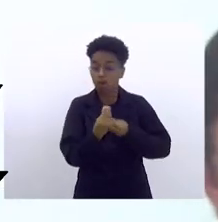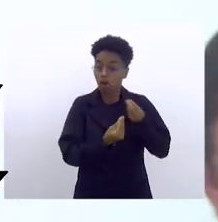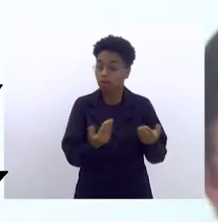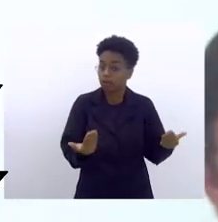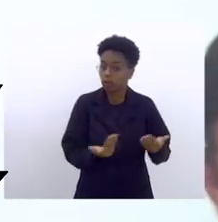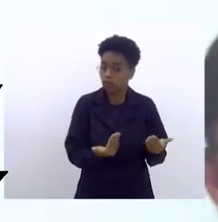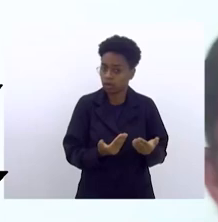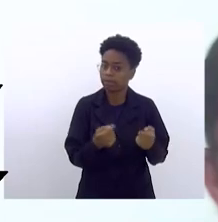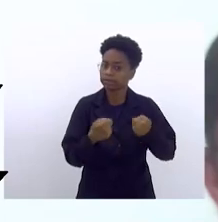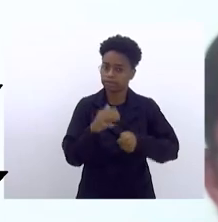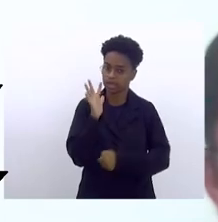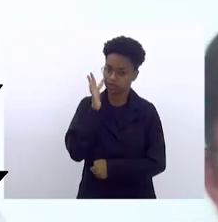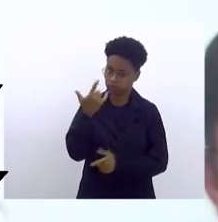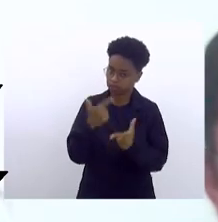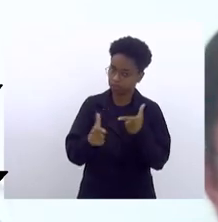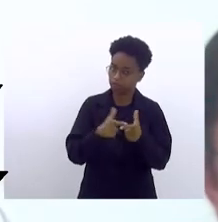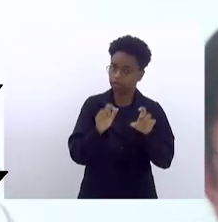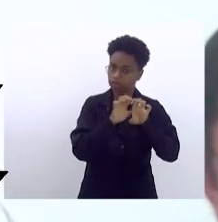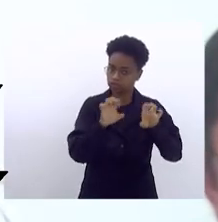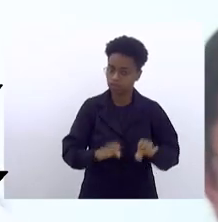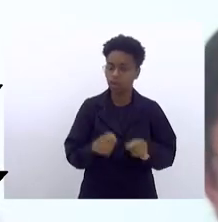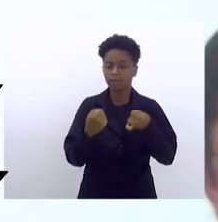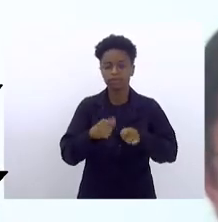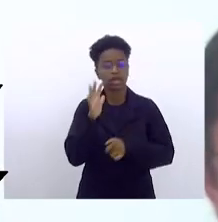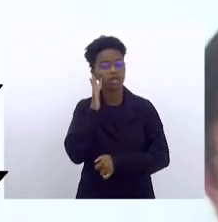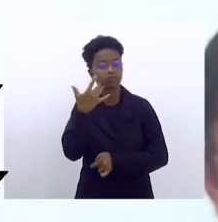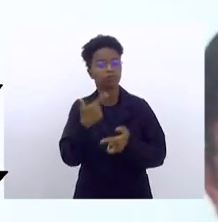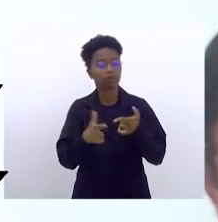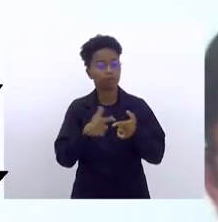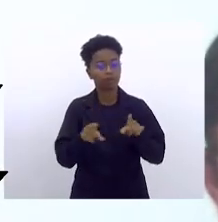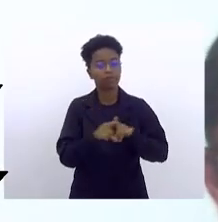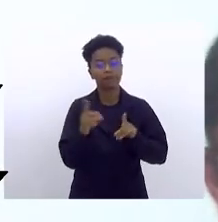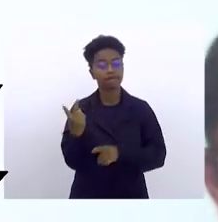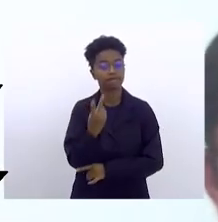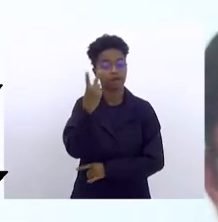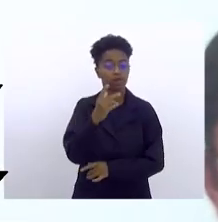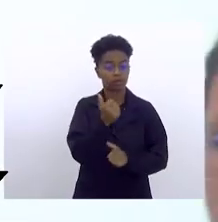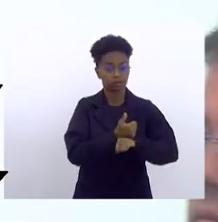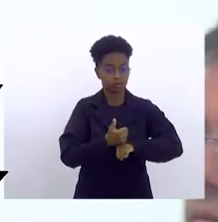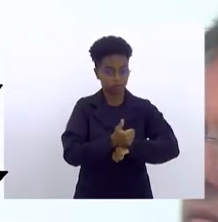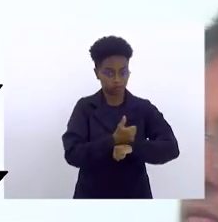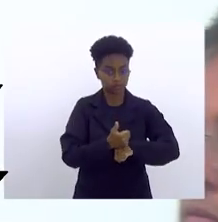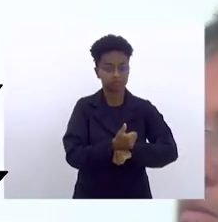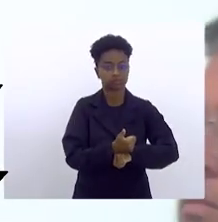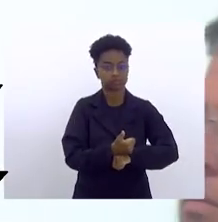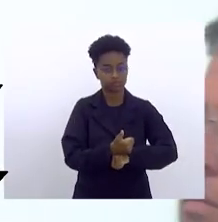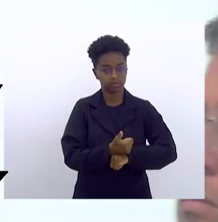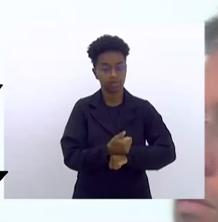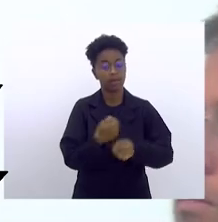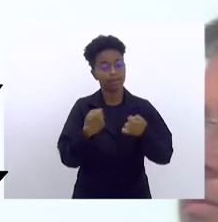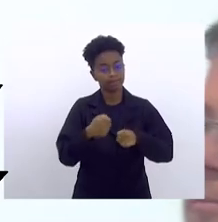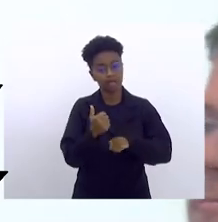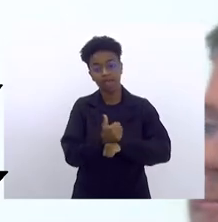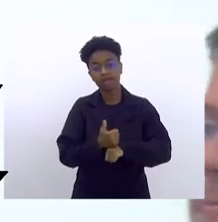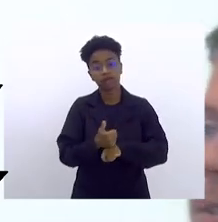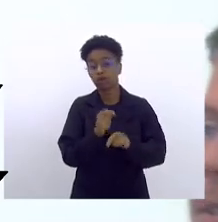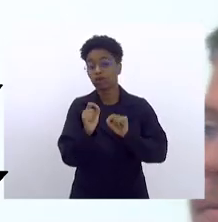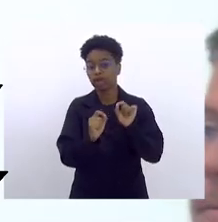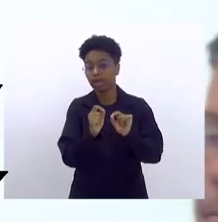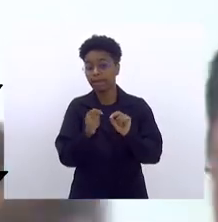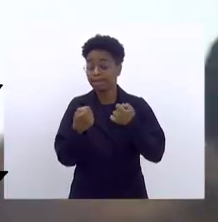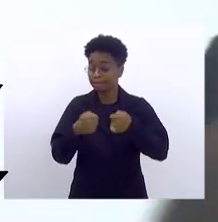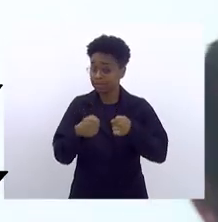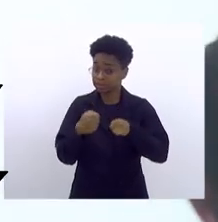resolver esse problema estrutural resolver o problema também da valorização dos profissionais e valorização passa por